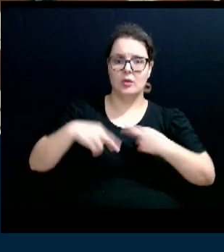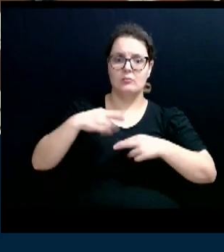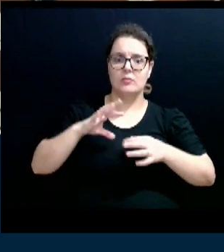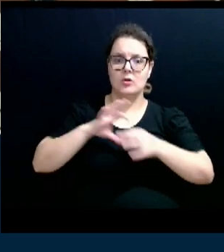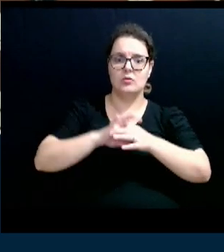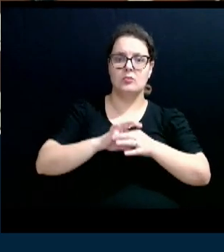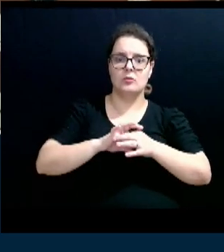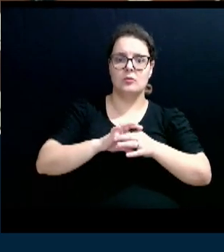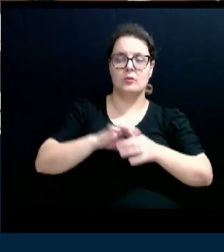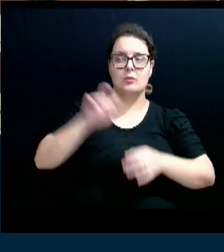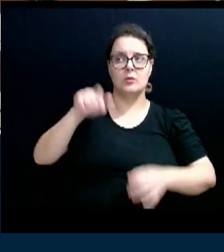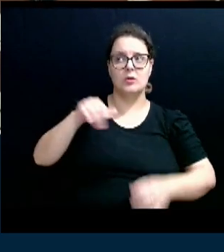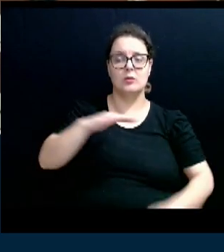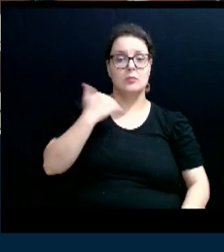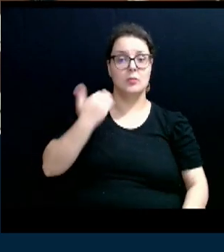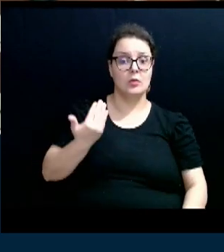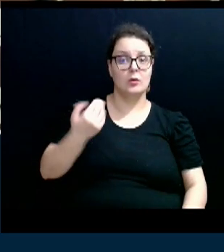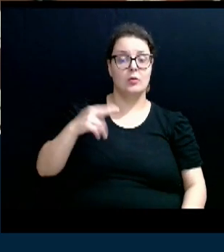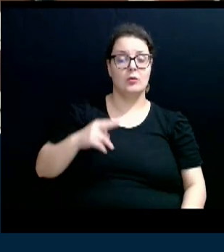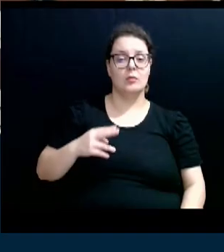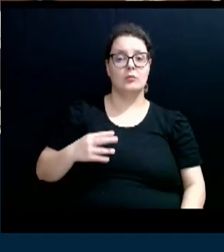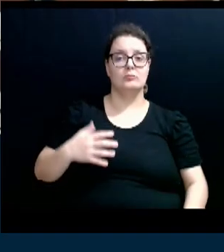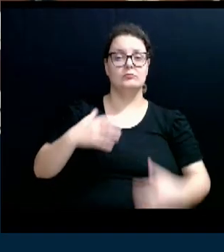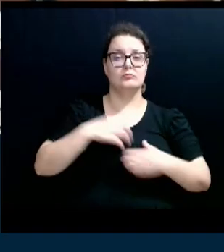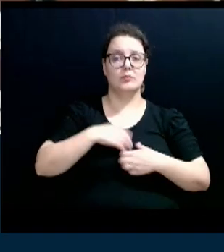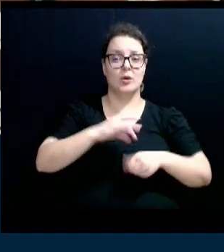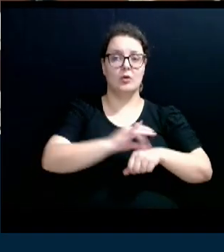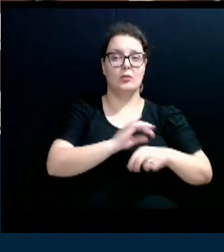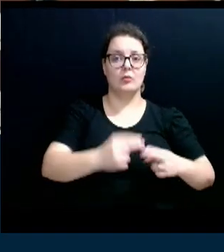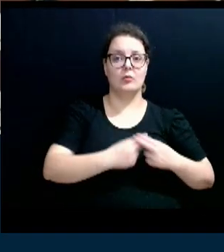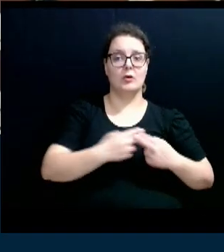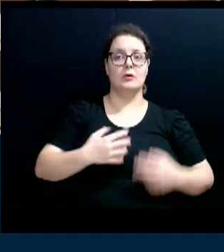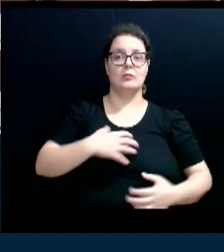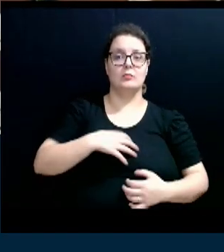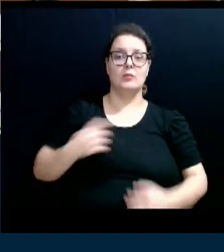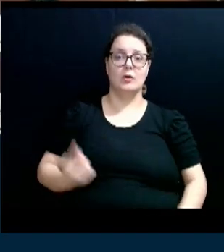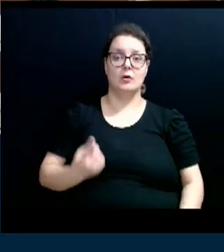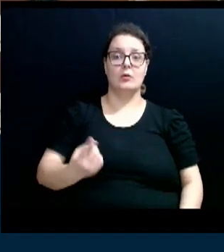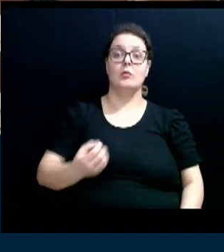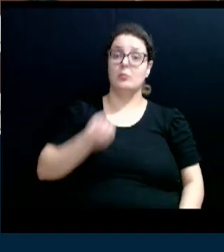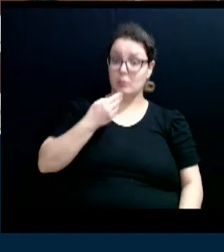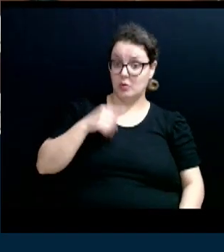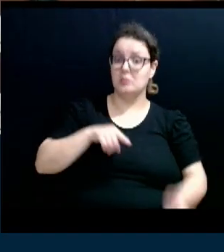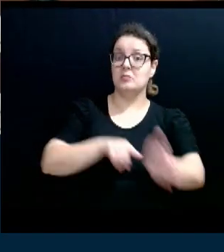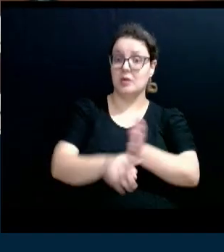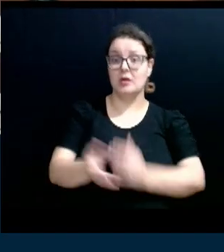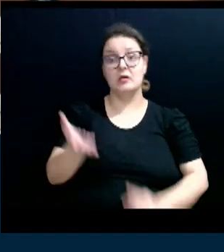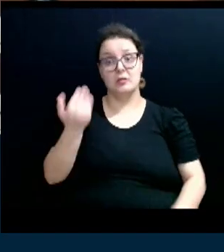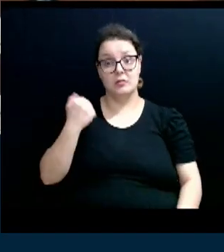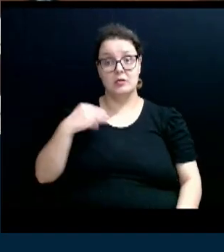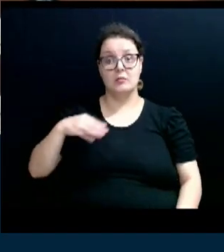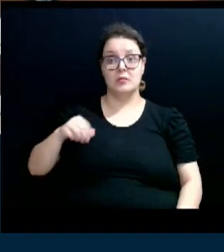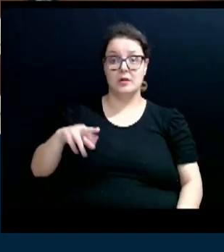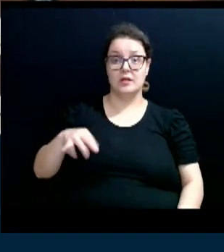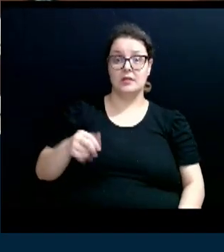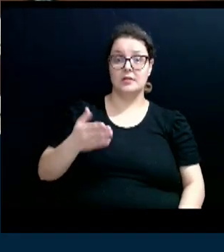ou apenas prolonga o luto emocional? Boa pergunta, Rodolfo. Vamos lá, para você, Mariana, por